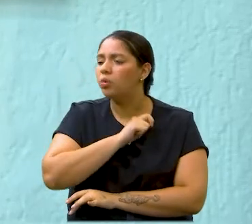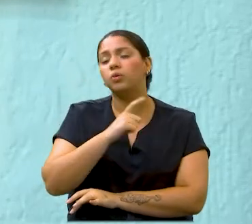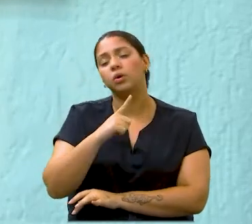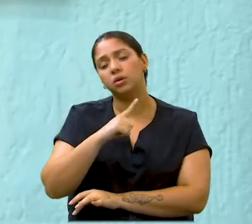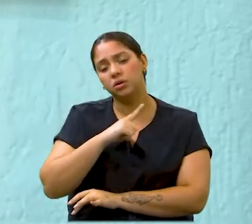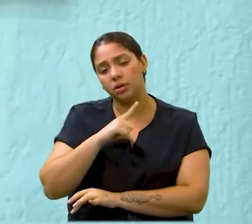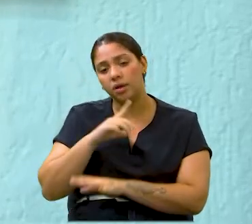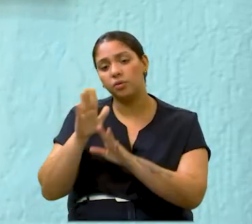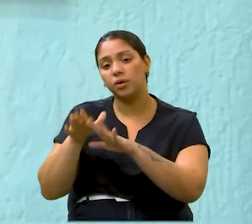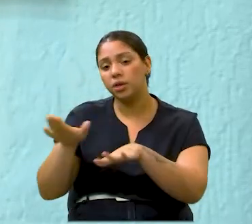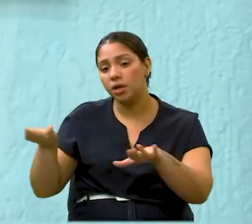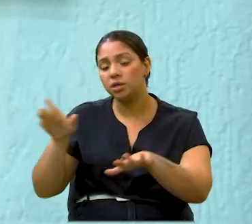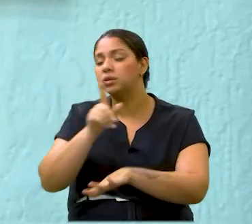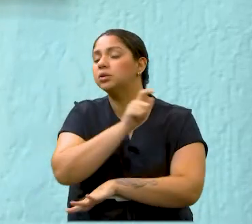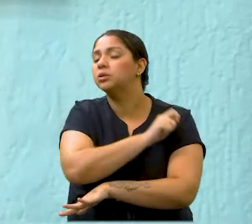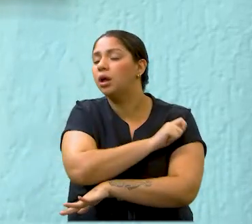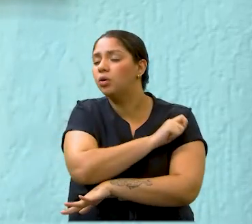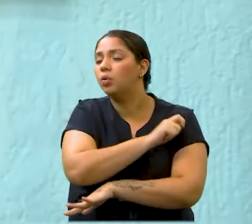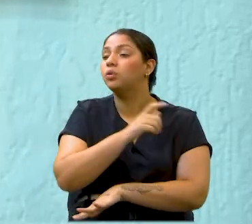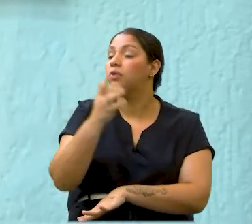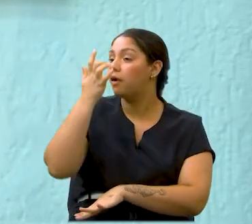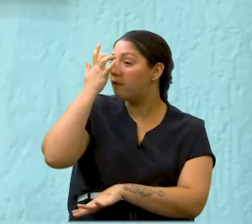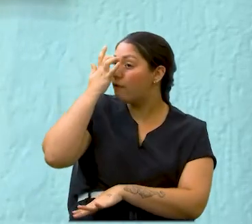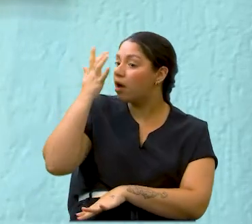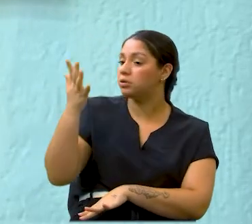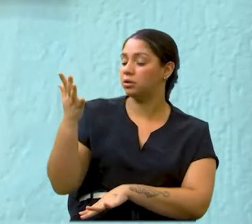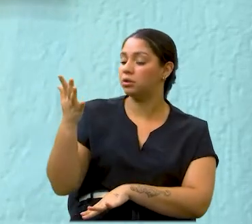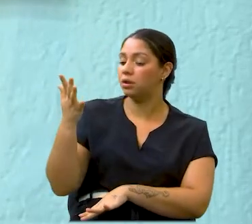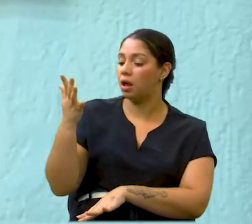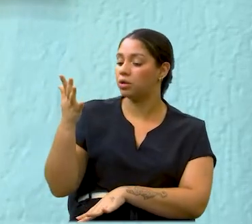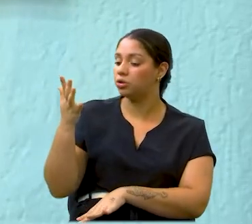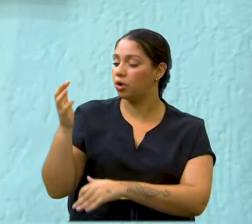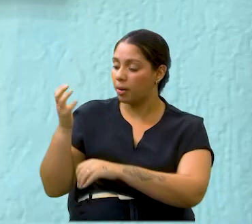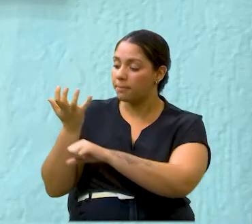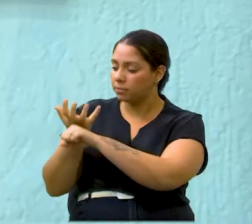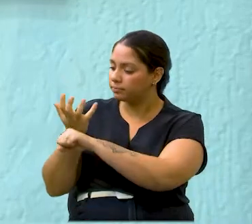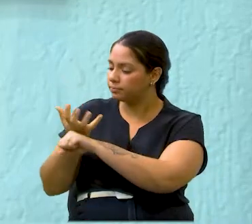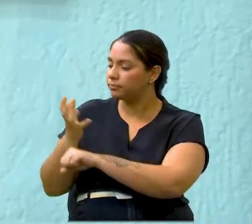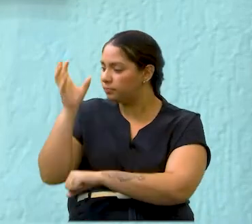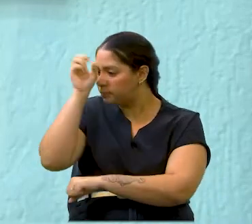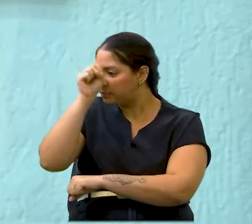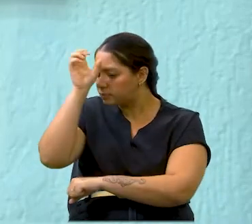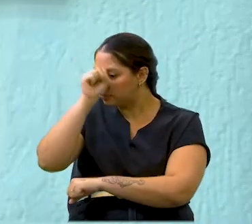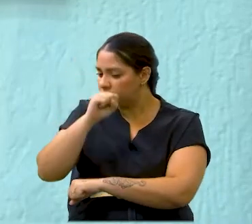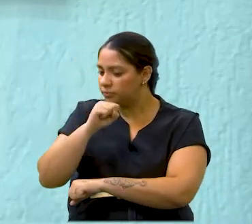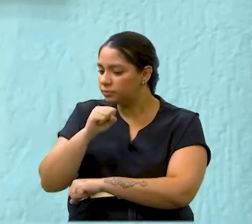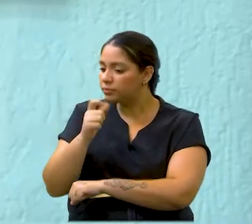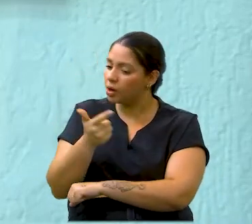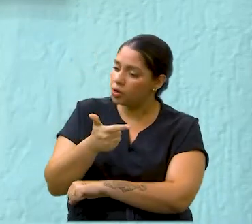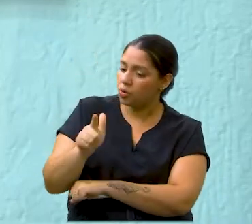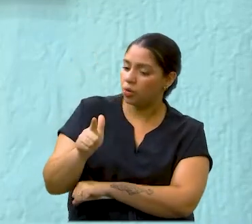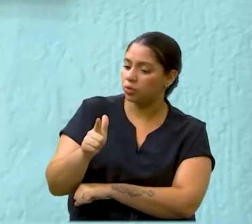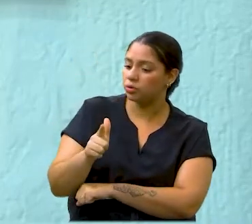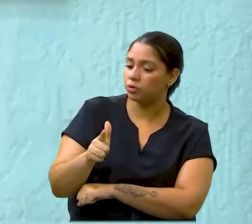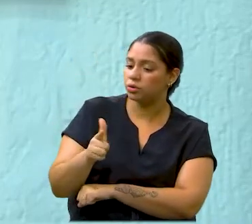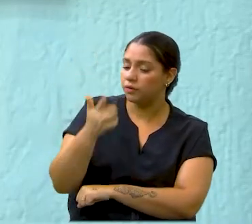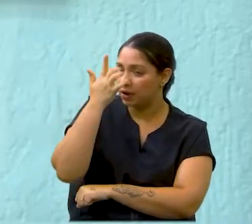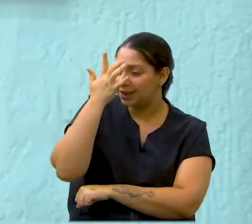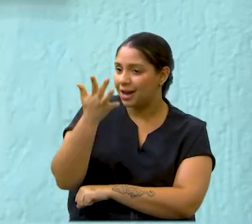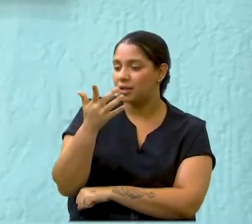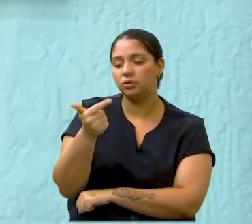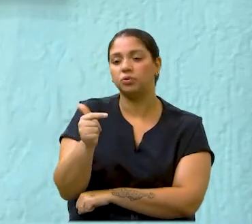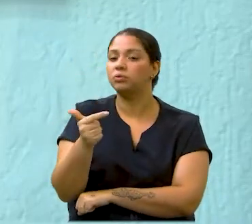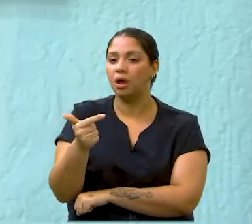alunos que têm facilidade de pegar uma matéria, Outros E eu nem tenho tanto. outros que nem tanto,